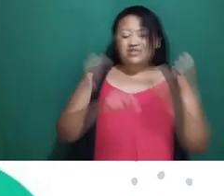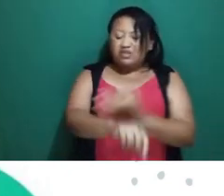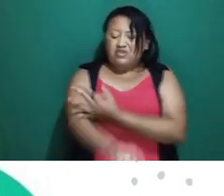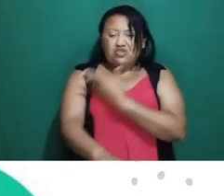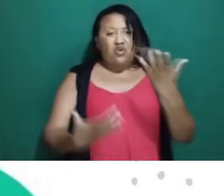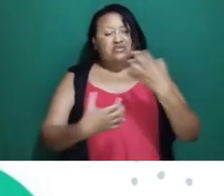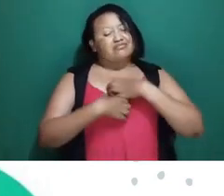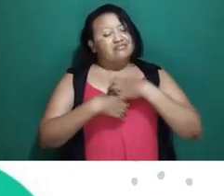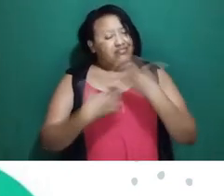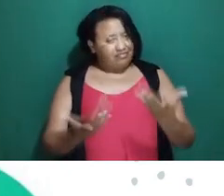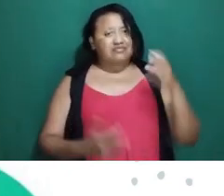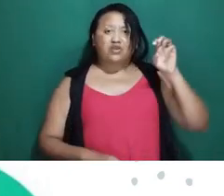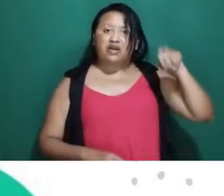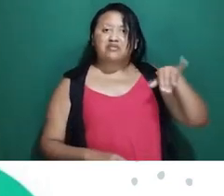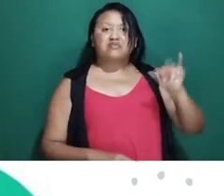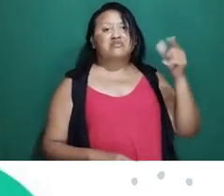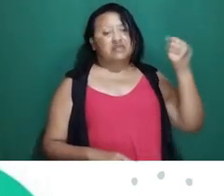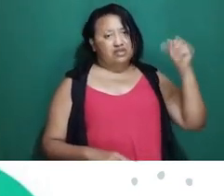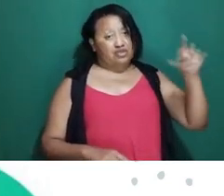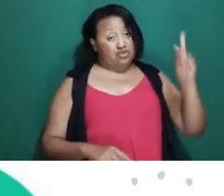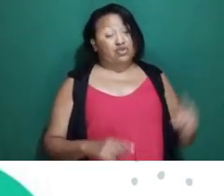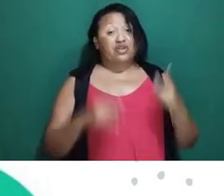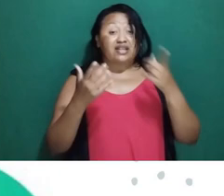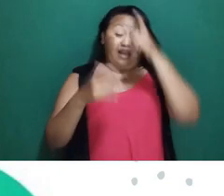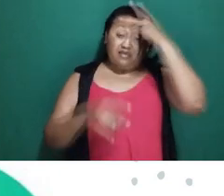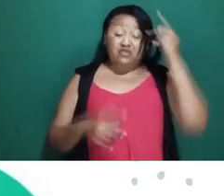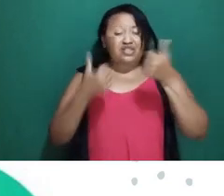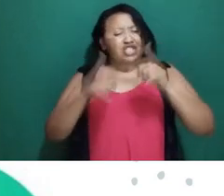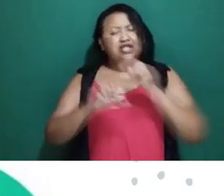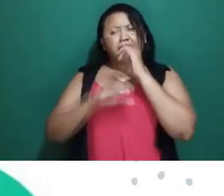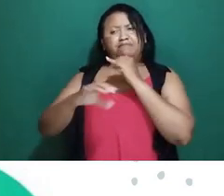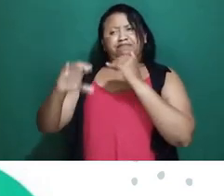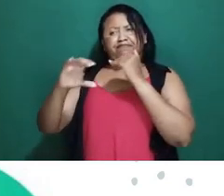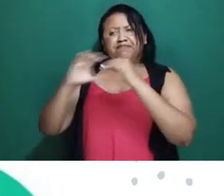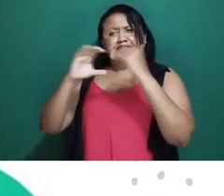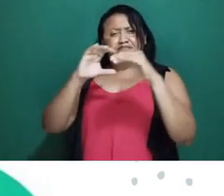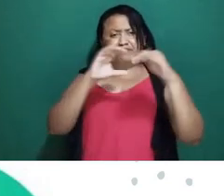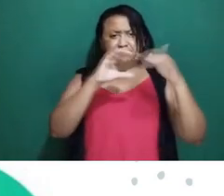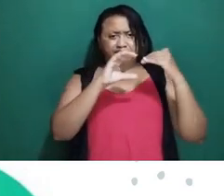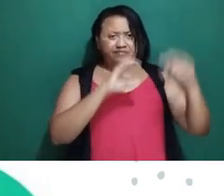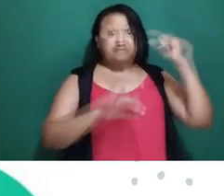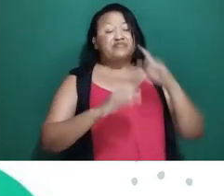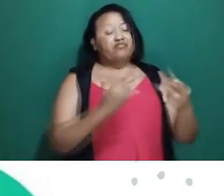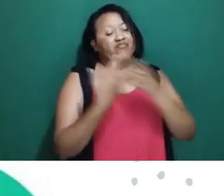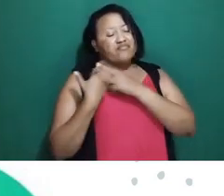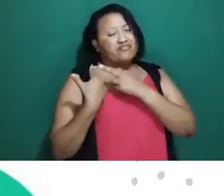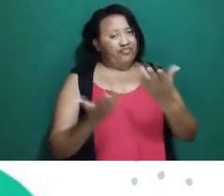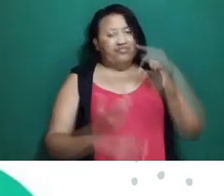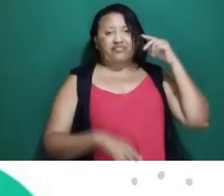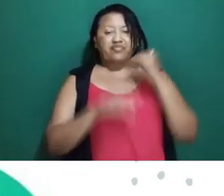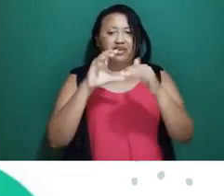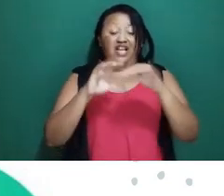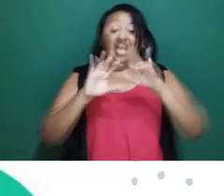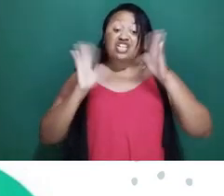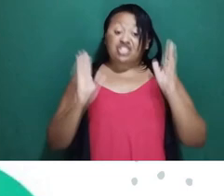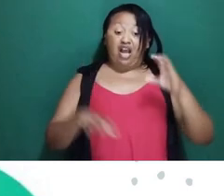emoções do emissor que é aquela pessoa que está transmitindo né a mensagem que é o autor da mensagem já a função